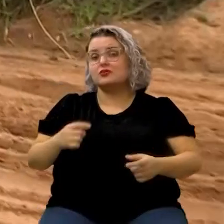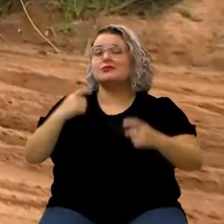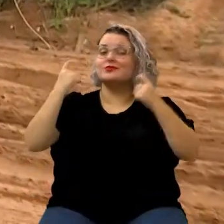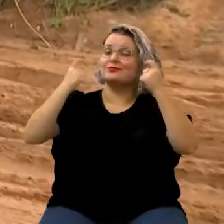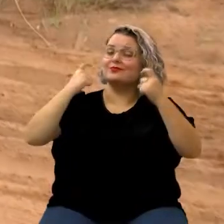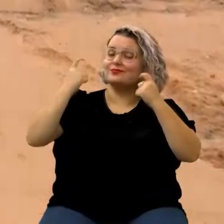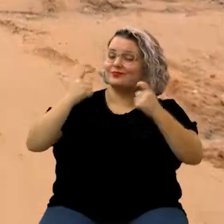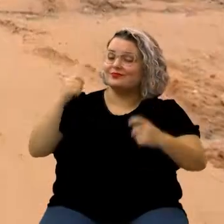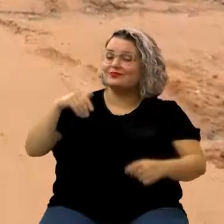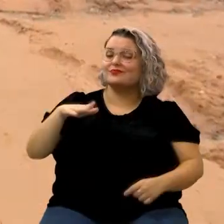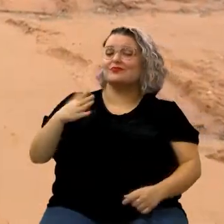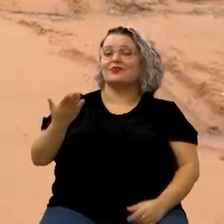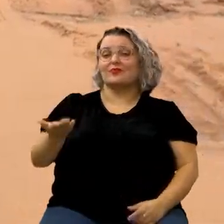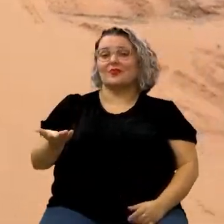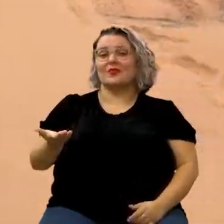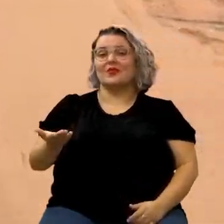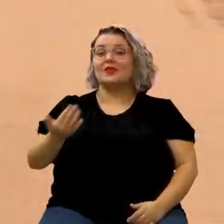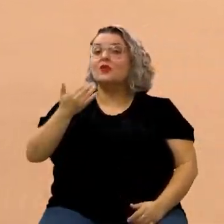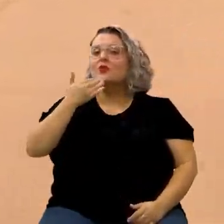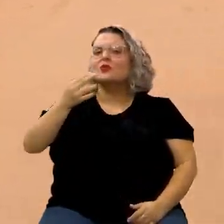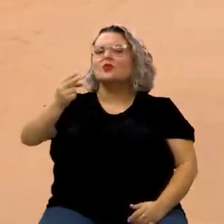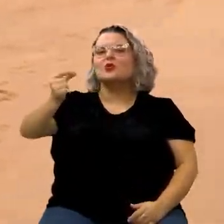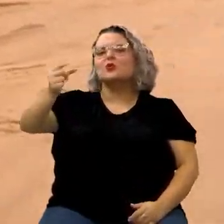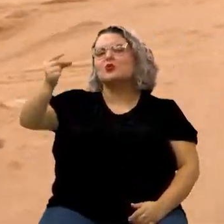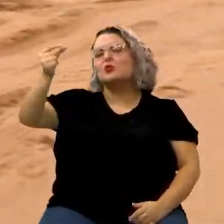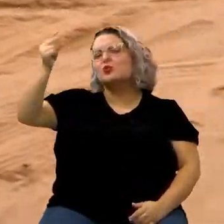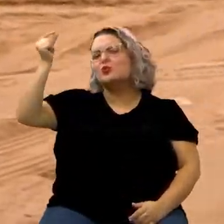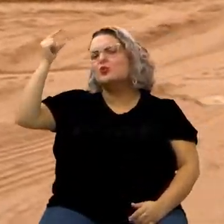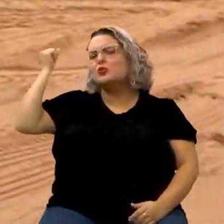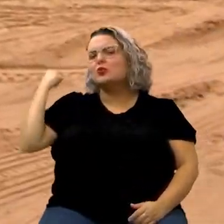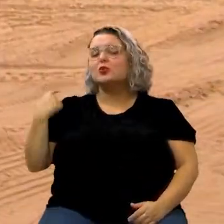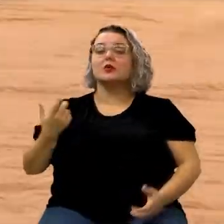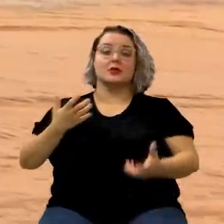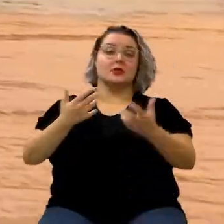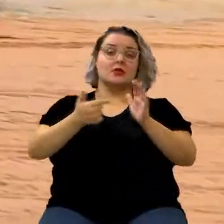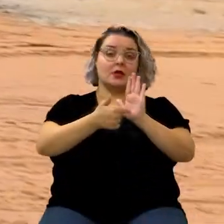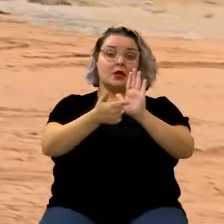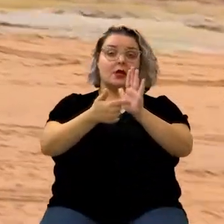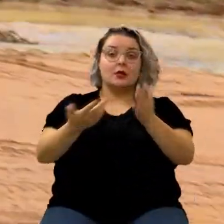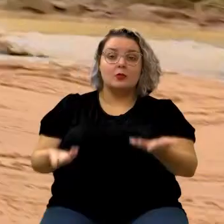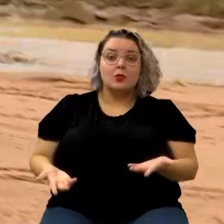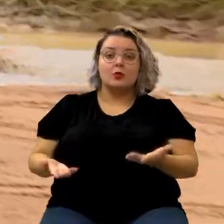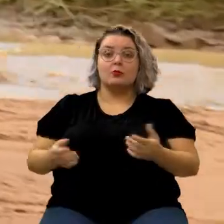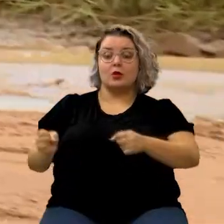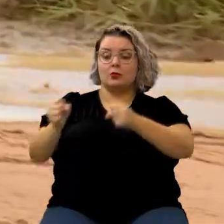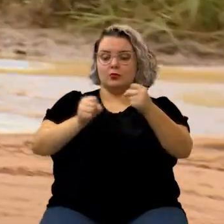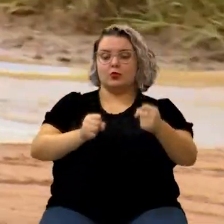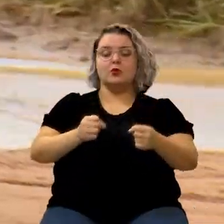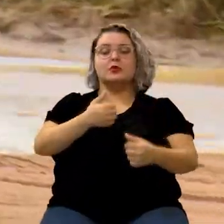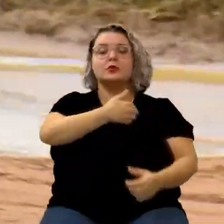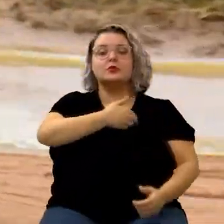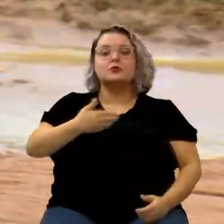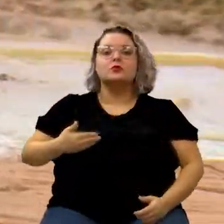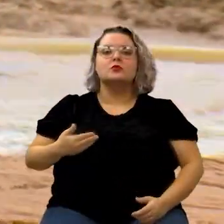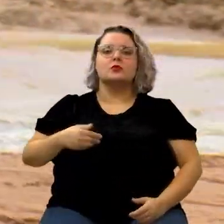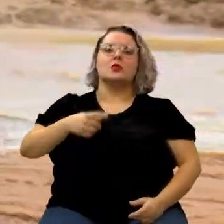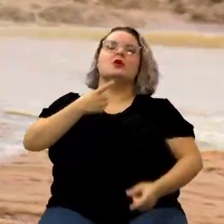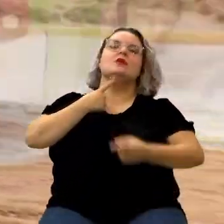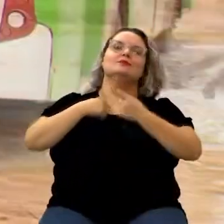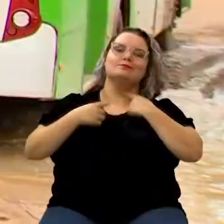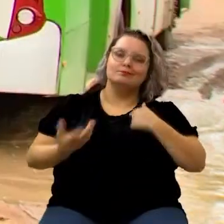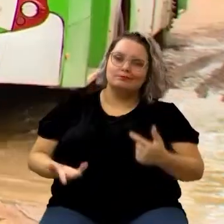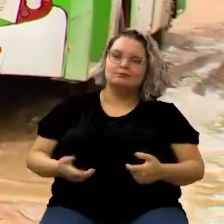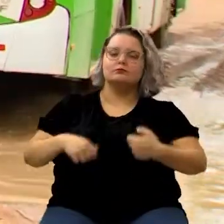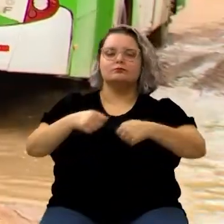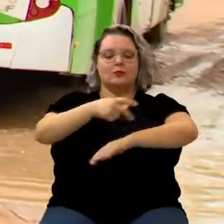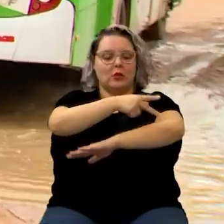preocupa e é uma uma demanda muito antiga e que a gente quer mostrar assim para o poder público é a necessidade realmente do